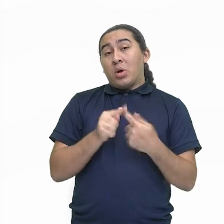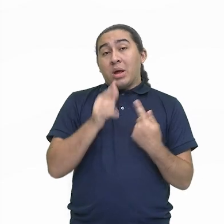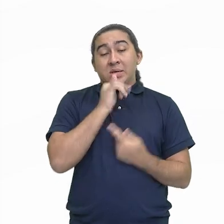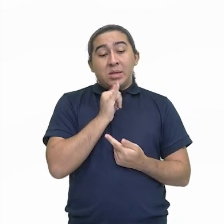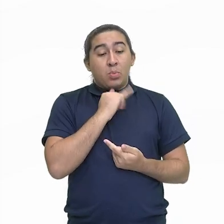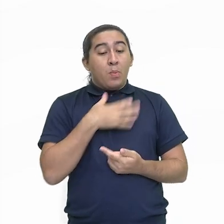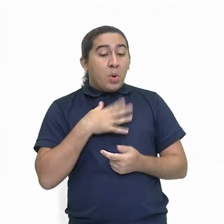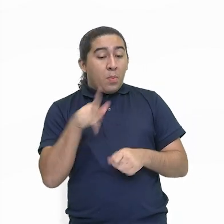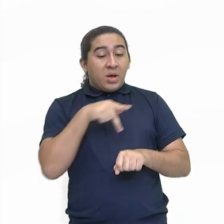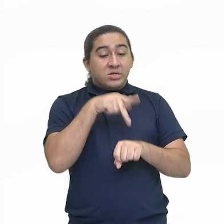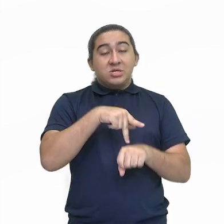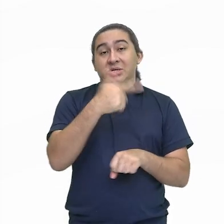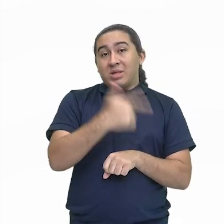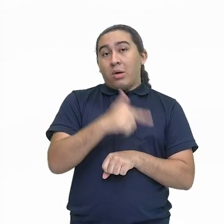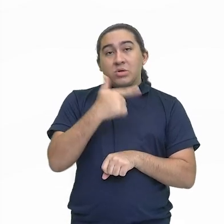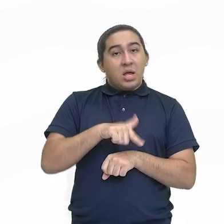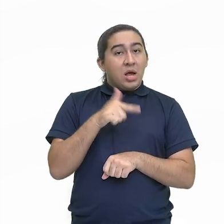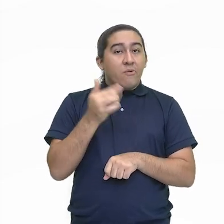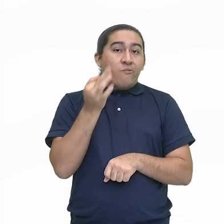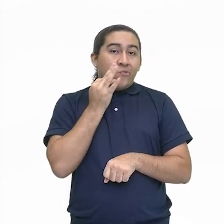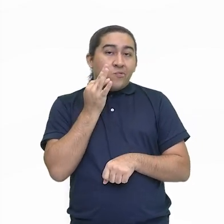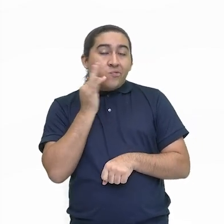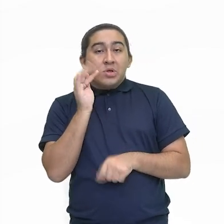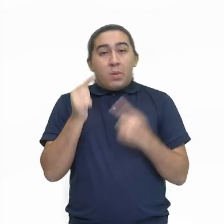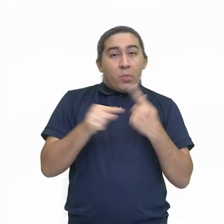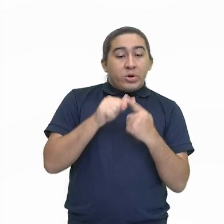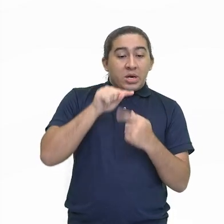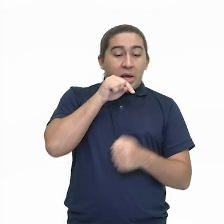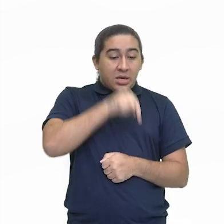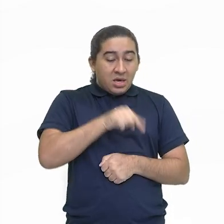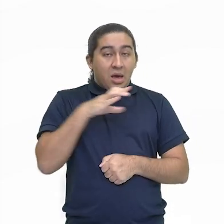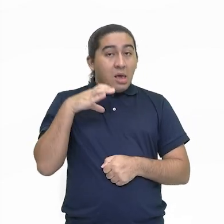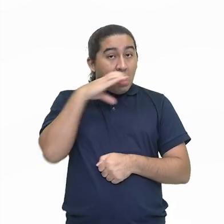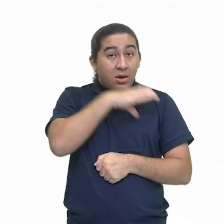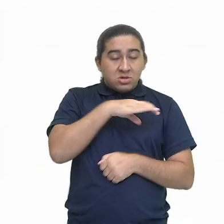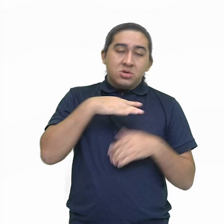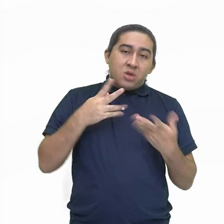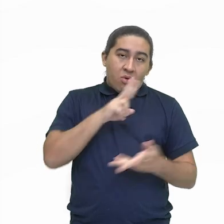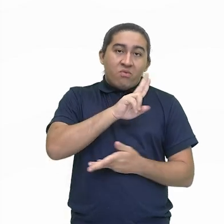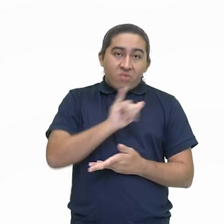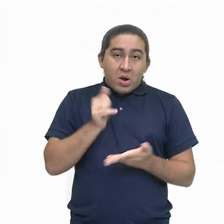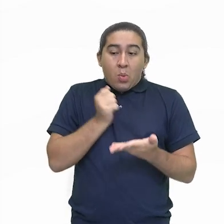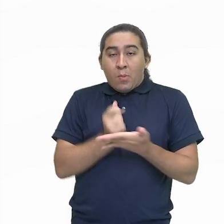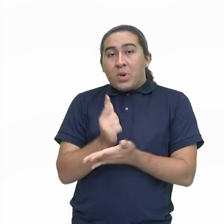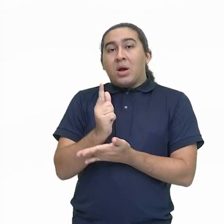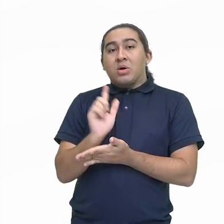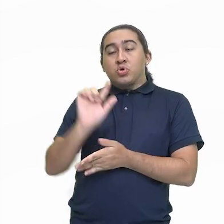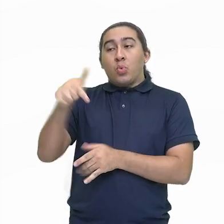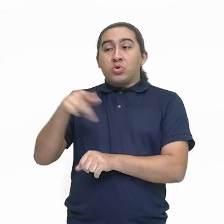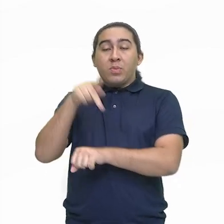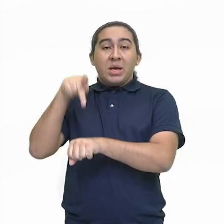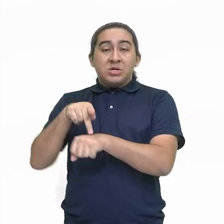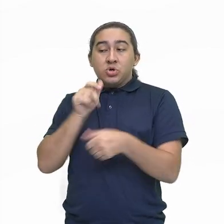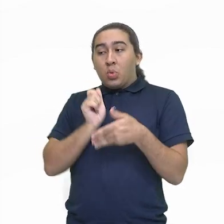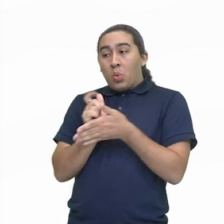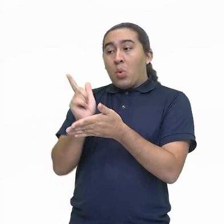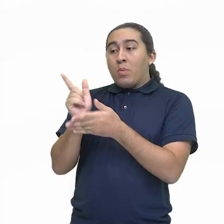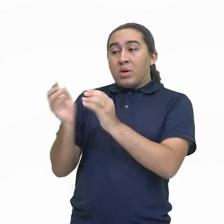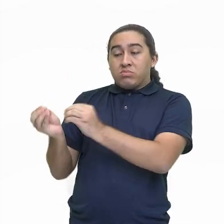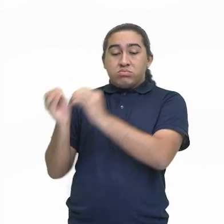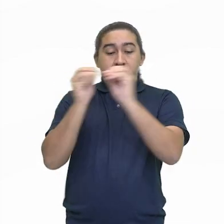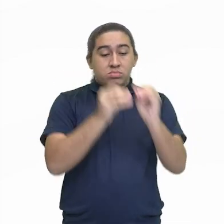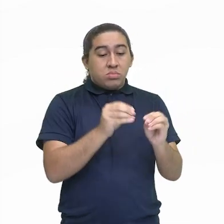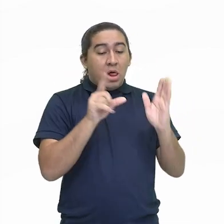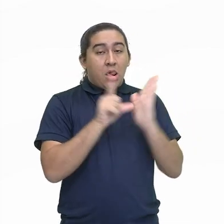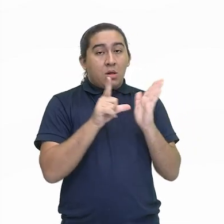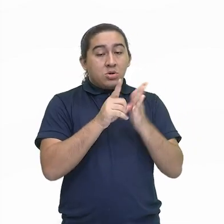plantar pêssego aqui. Aqui é muito quente, então vamos comprar de um país parceiro e colocar nas nossas lojas, para a nossa população poder ter